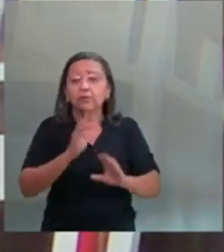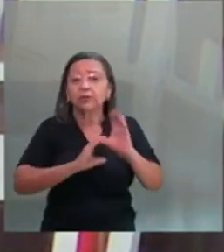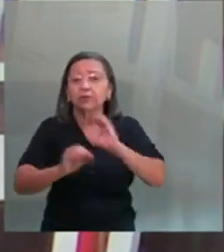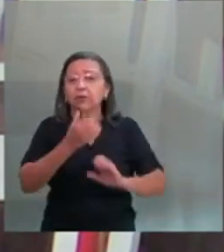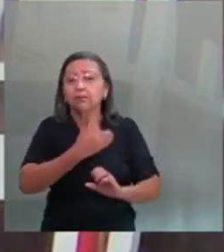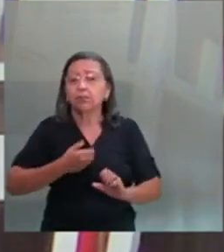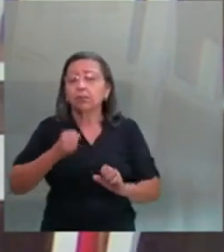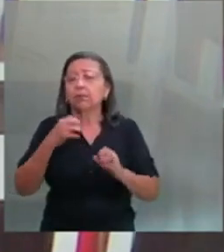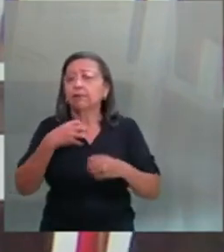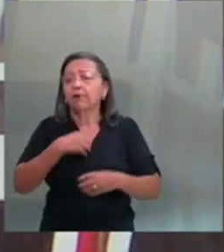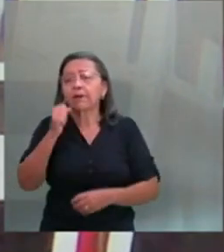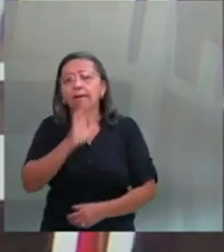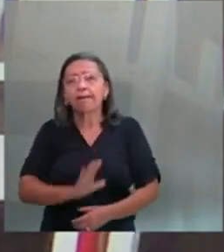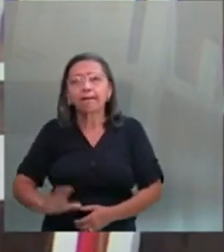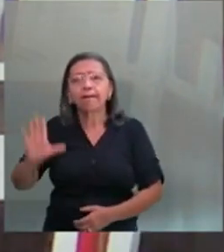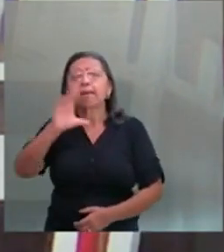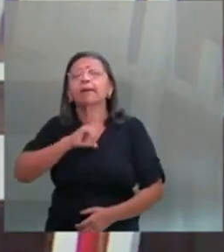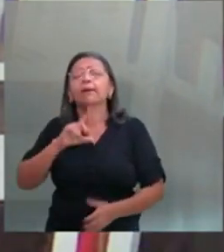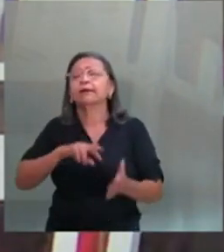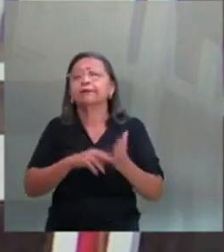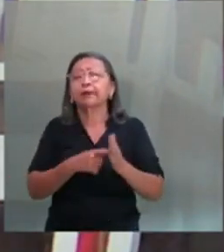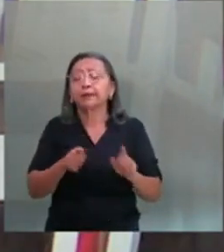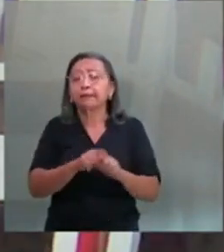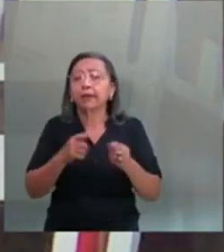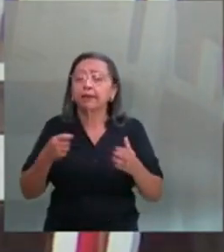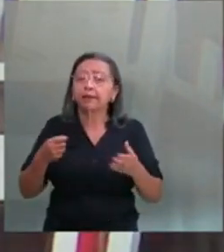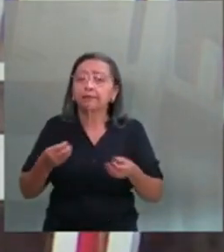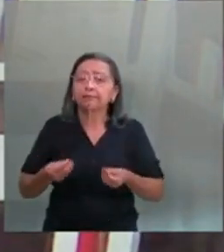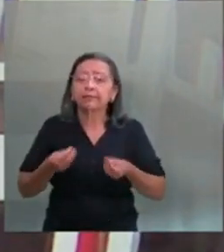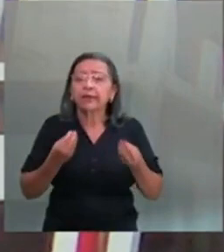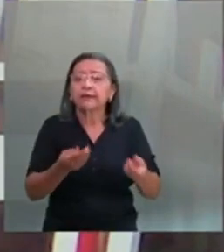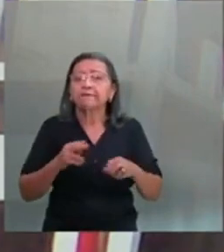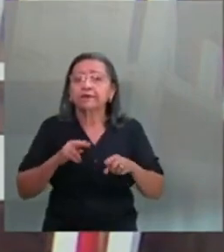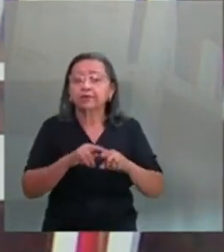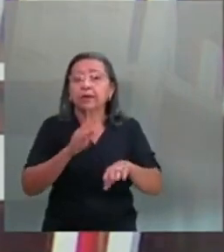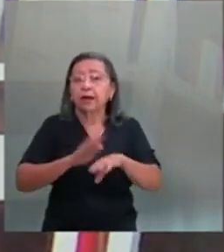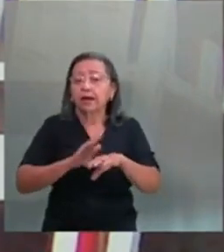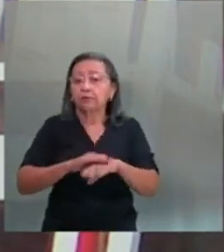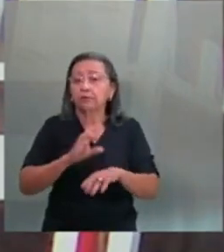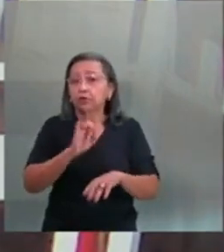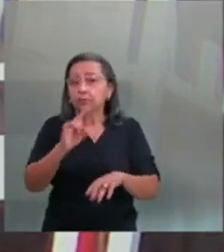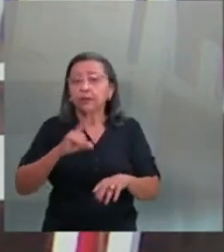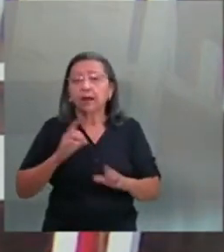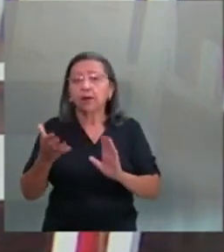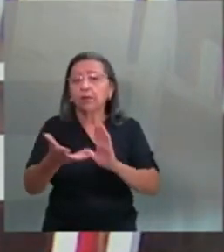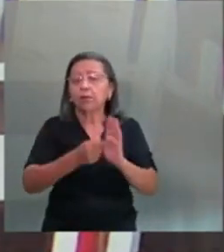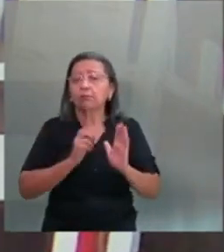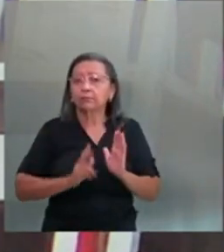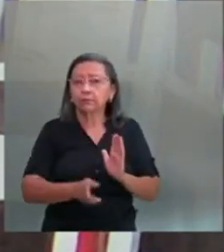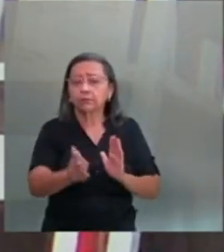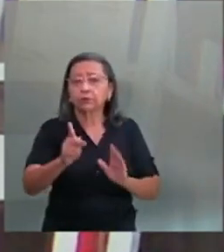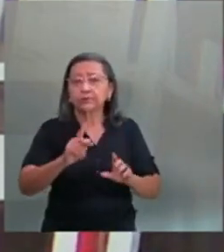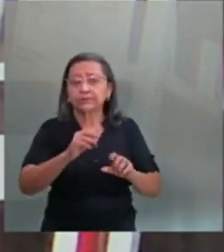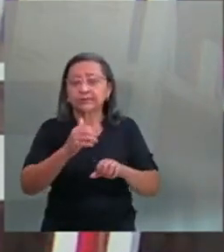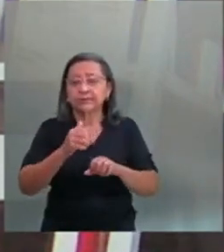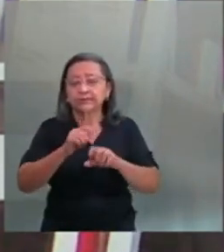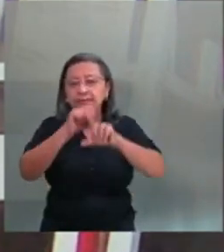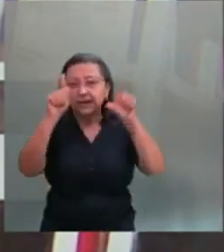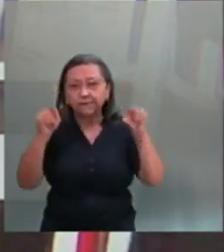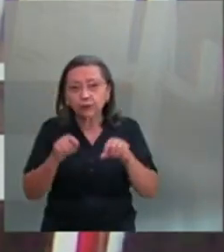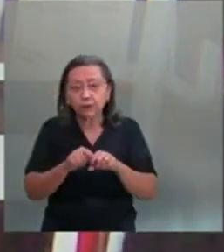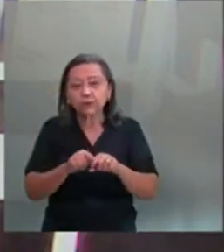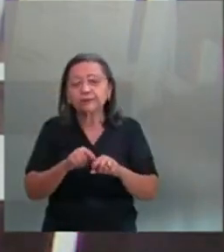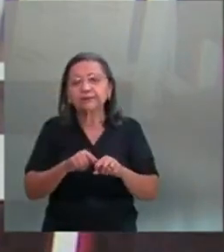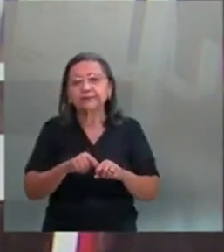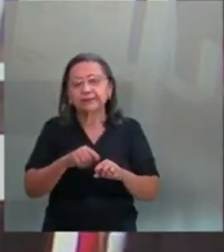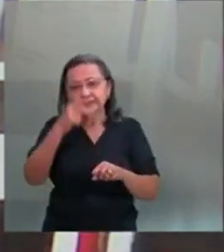forma geral, o que significa também investir na autonomia e na qualificação permanente dos servidores. Acho que é